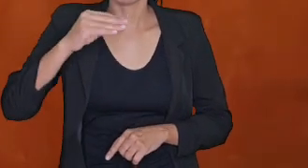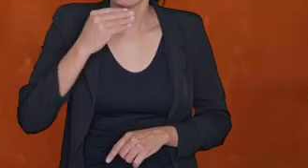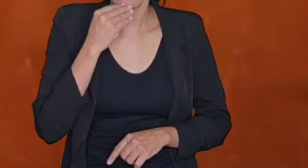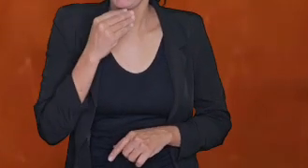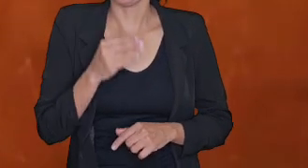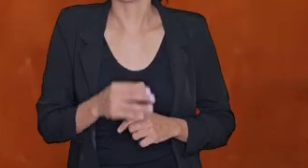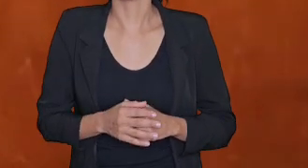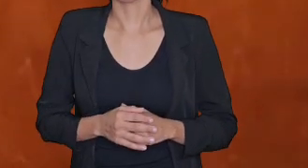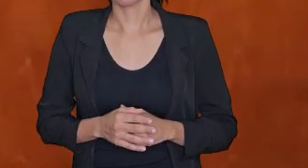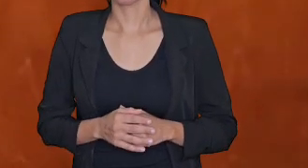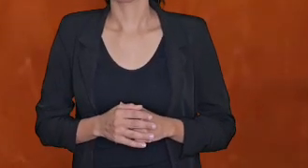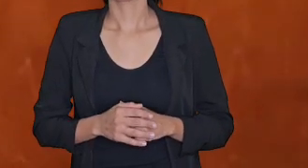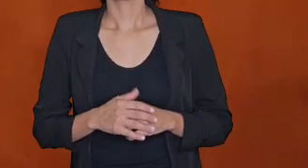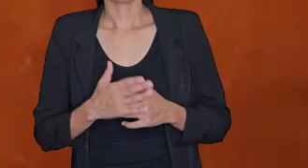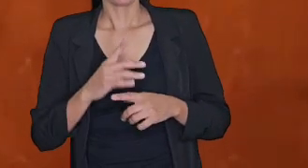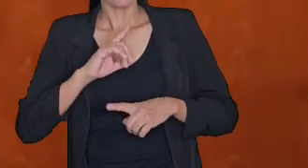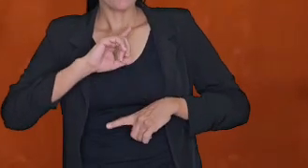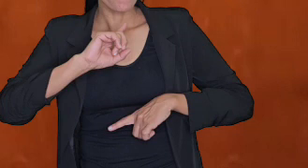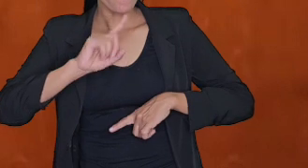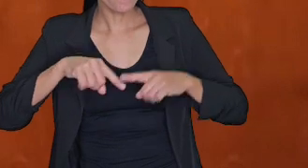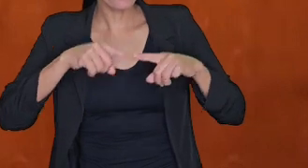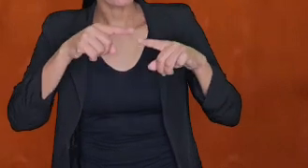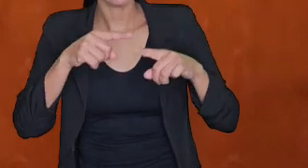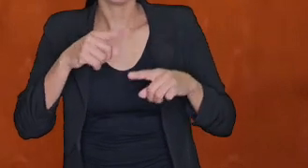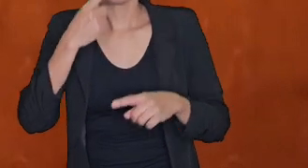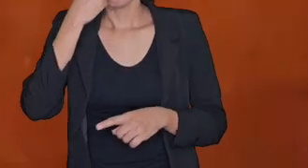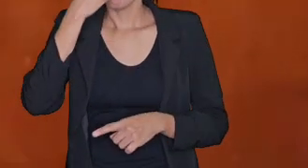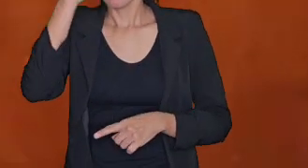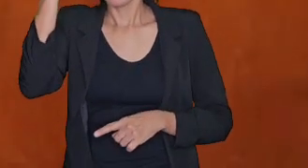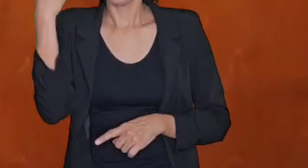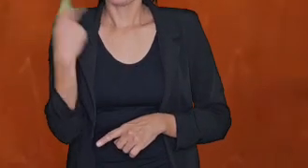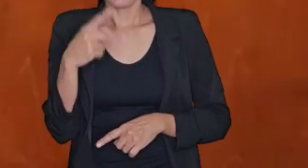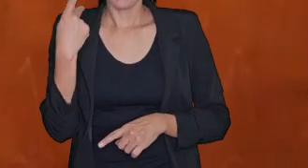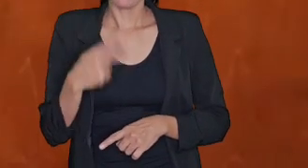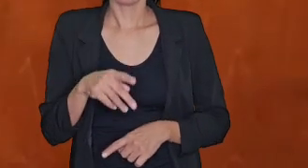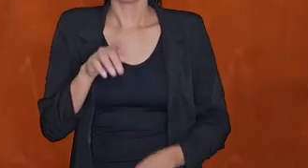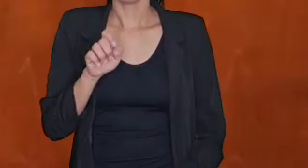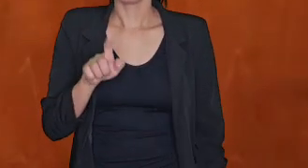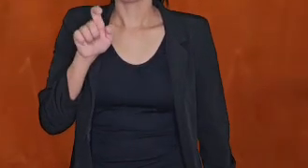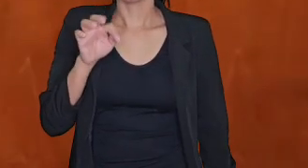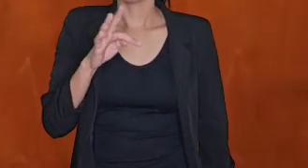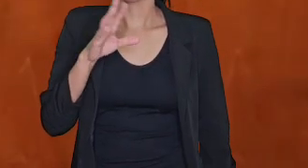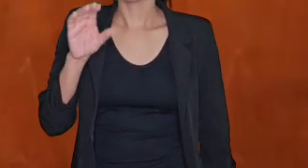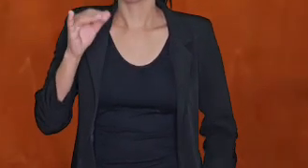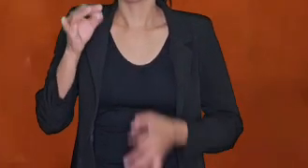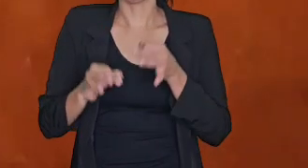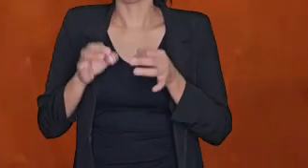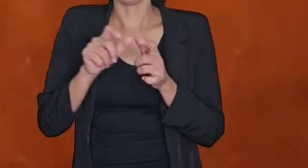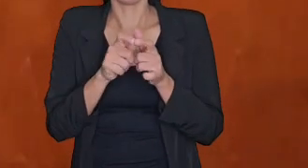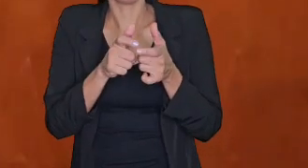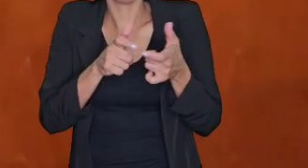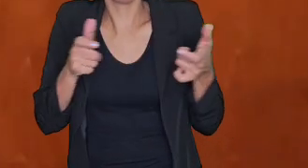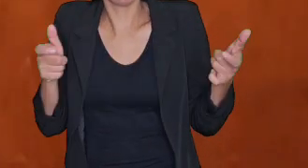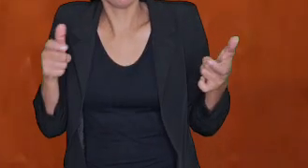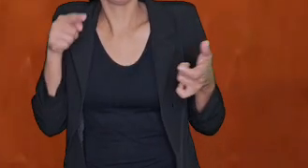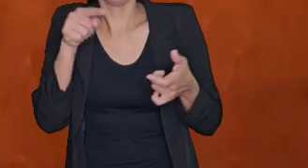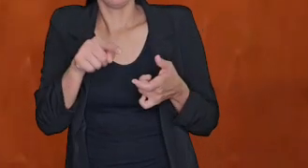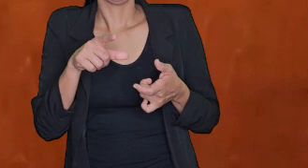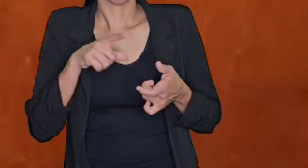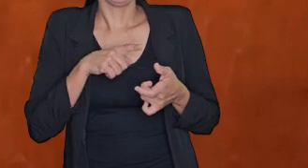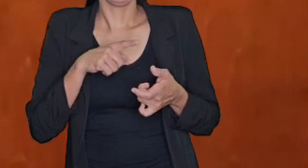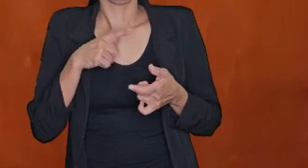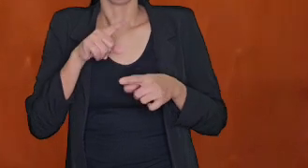o fisco que ia aproveitar essa dedutibilidade. E só evoluindo assim, então as ideias do extrajudicial